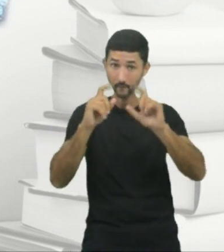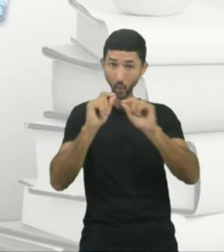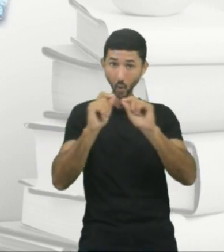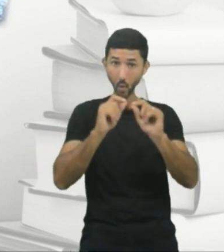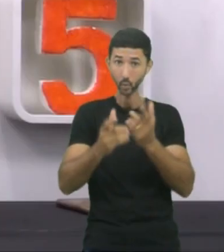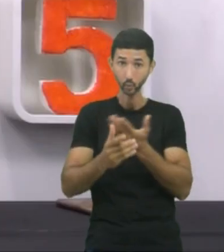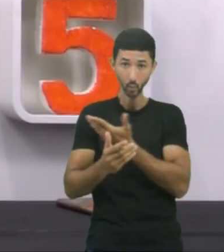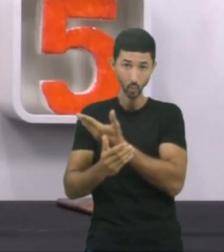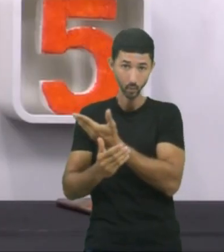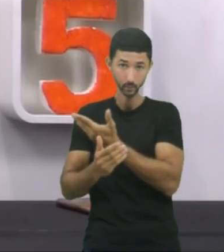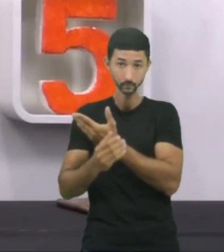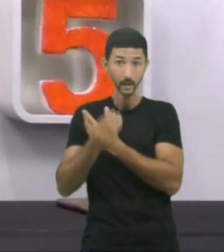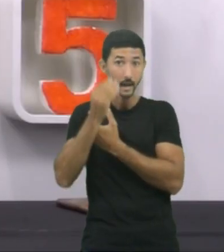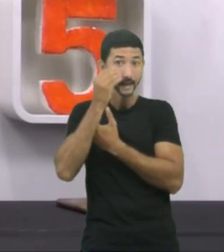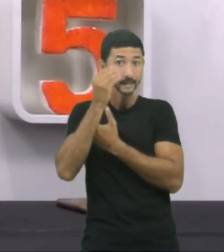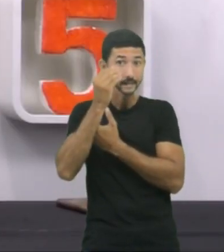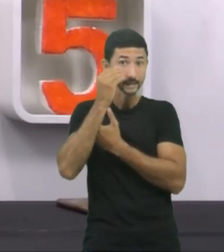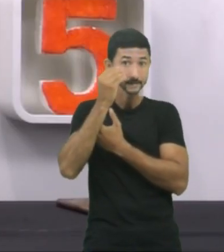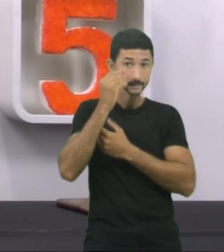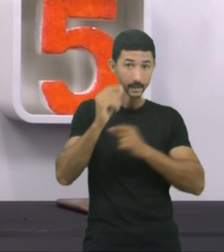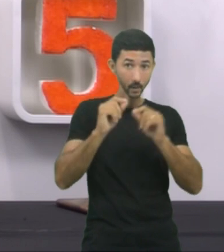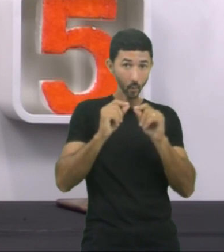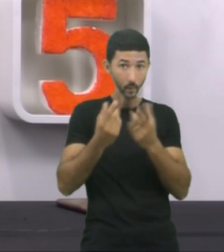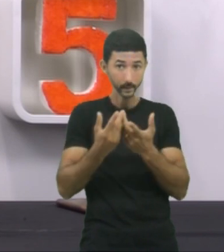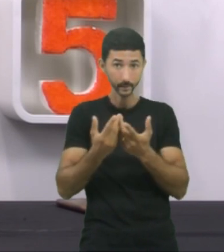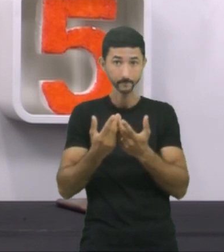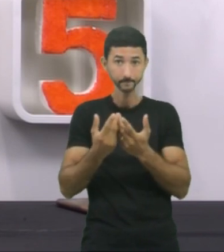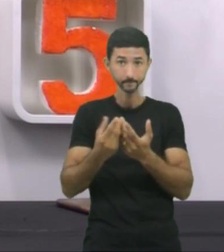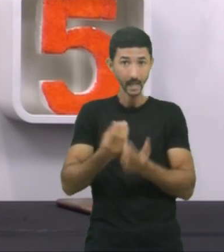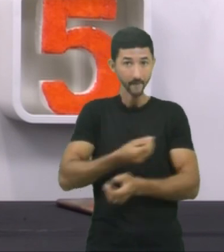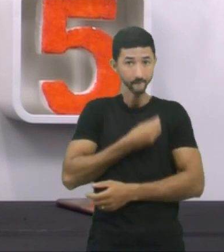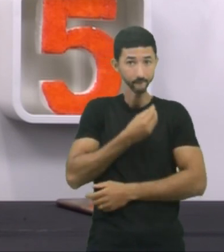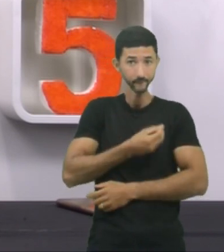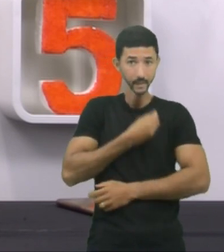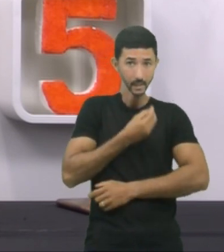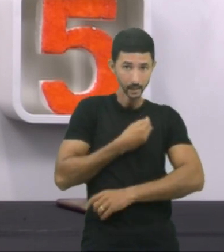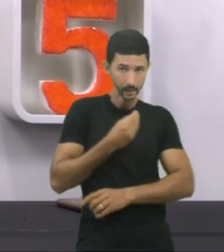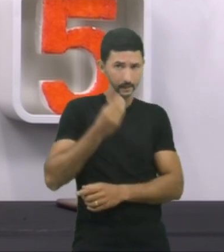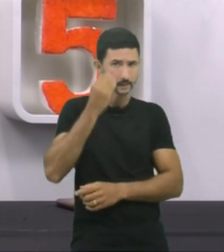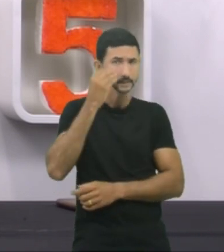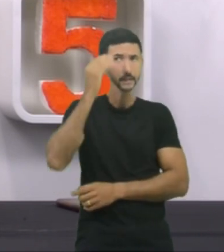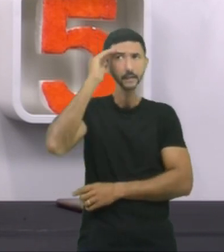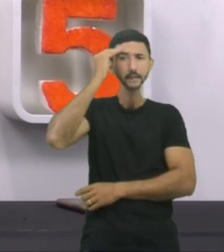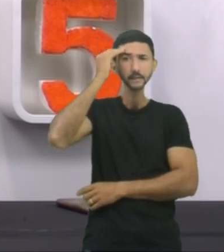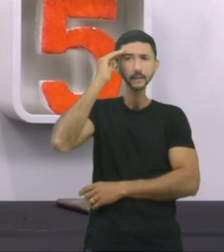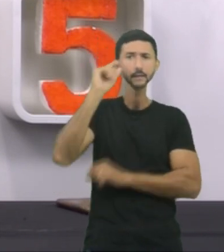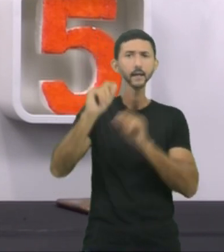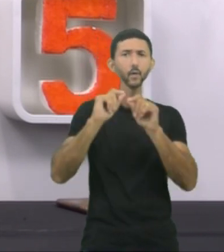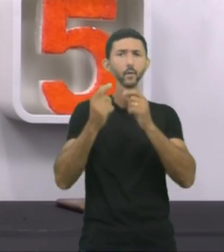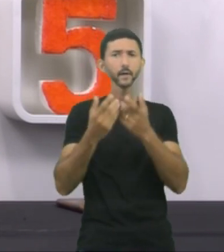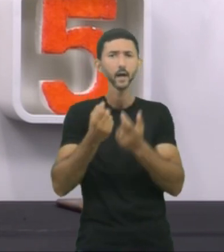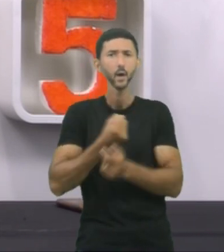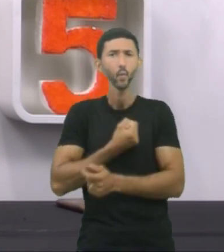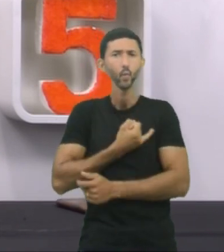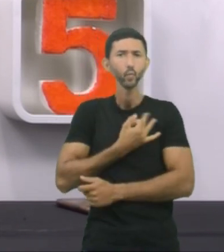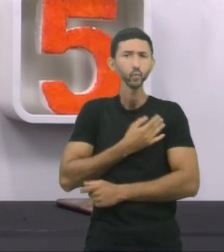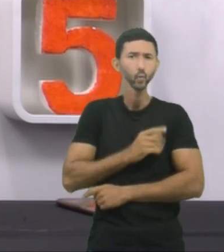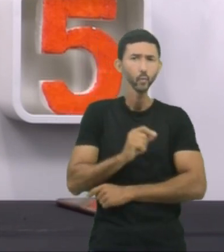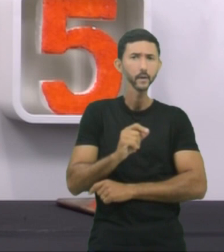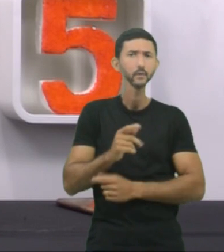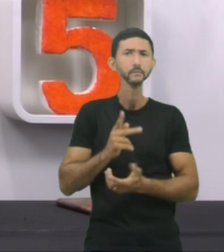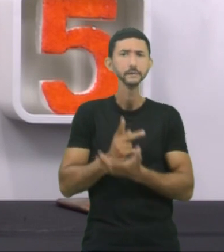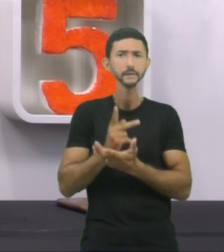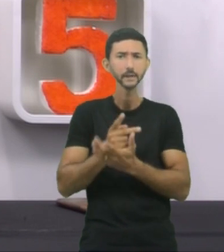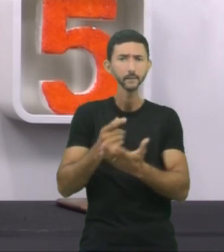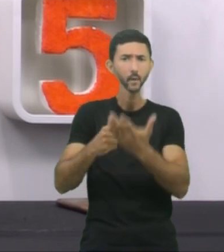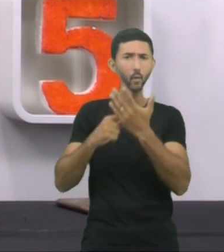quero que você preste um pouco mais atenção nesse seu cotidiano, para você entender que os números, eles